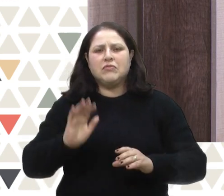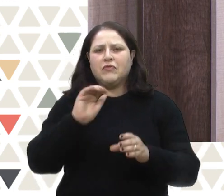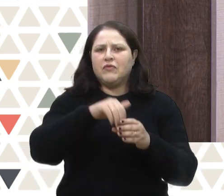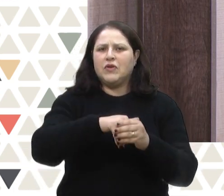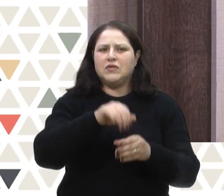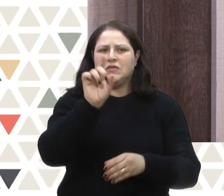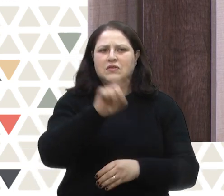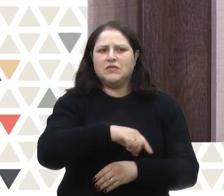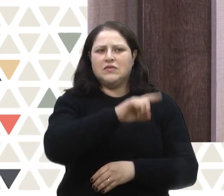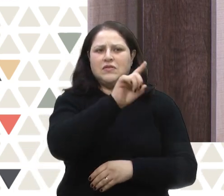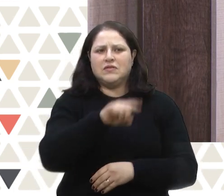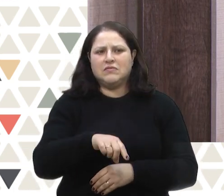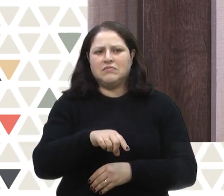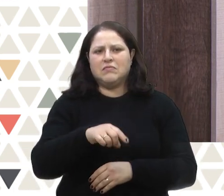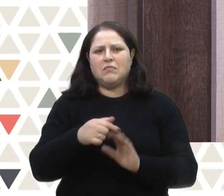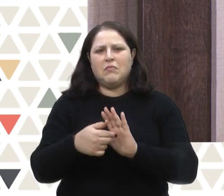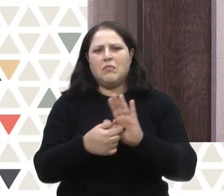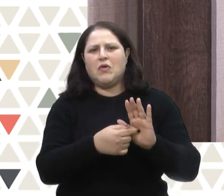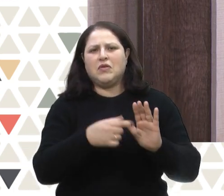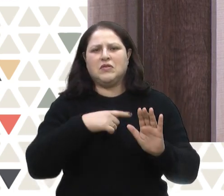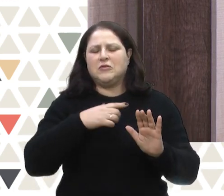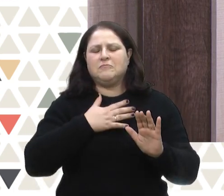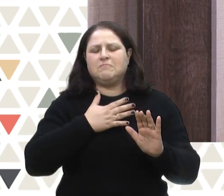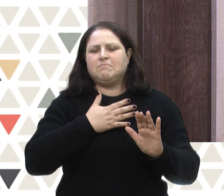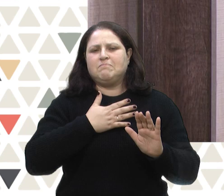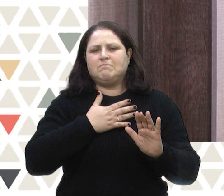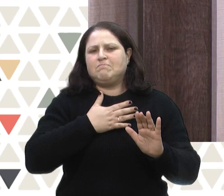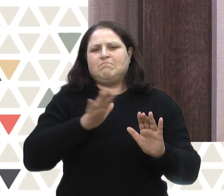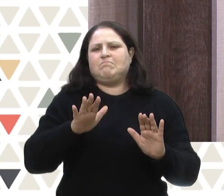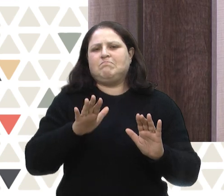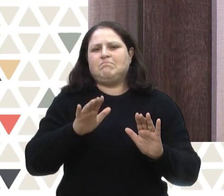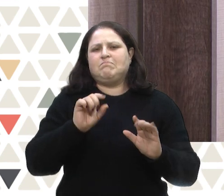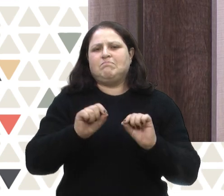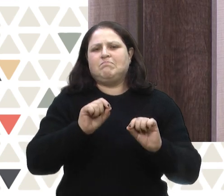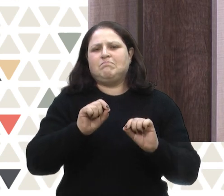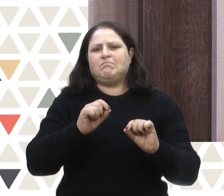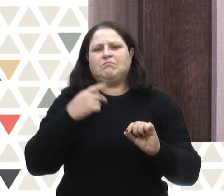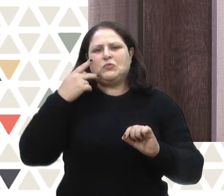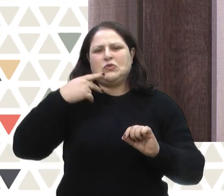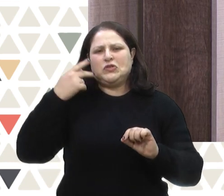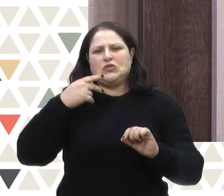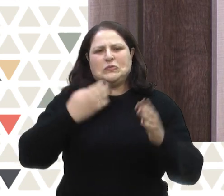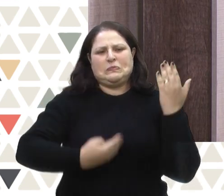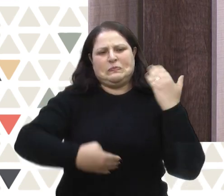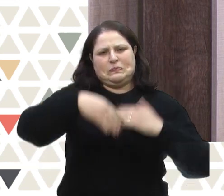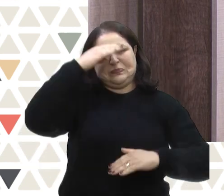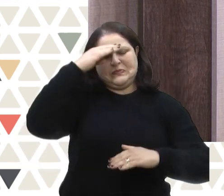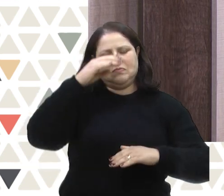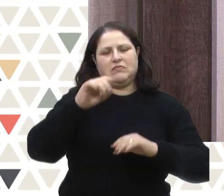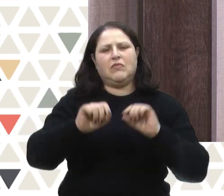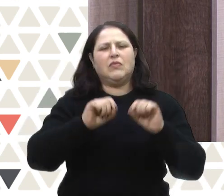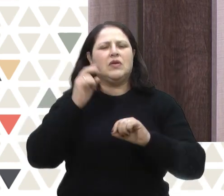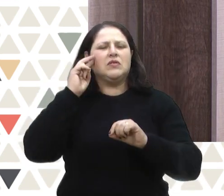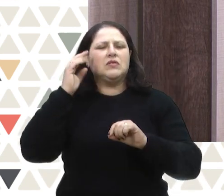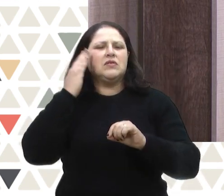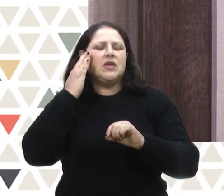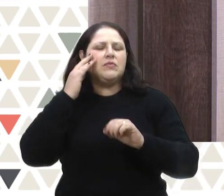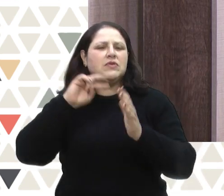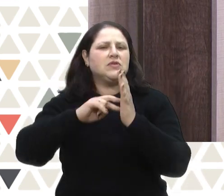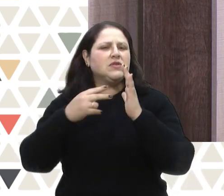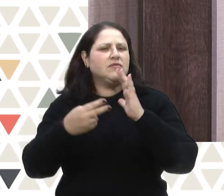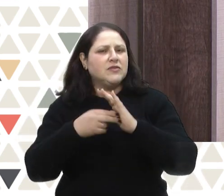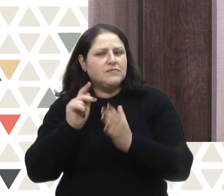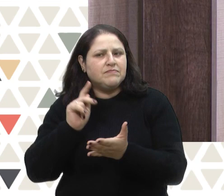para mostrar uma indignação com a política. Mas você sabe o que isso significa de verdade para o resultado nas